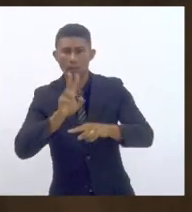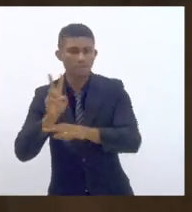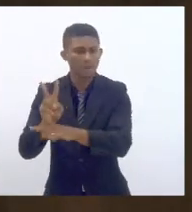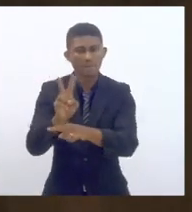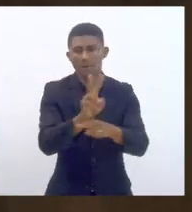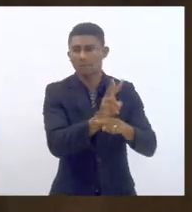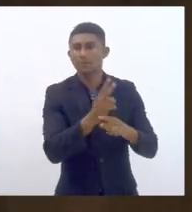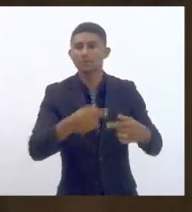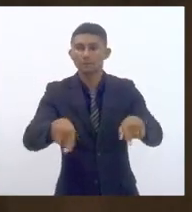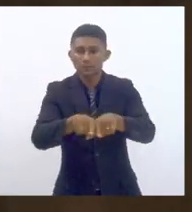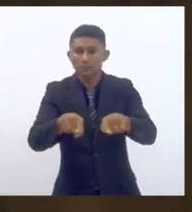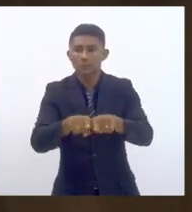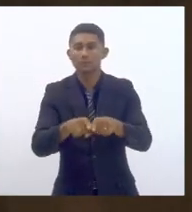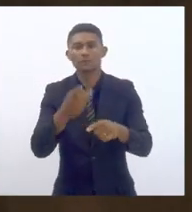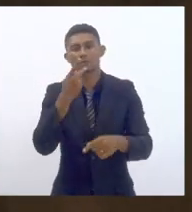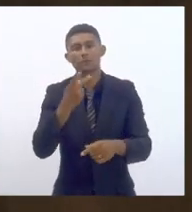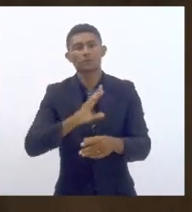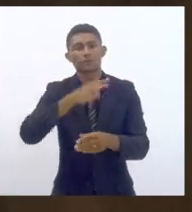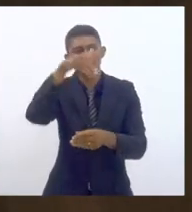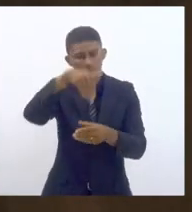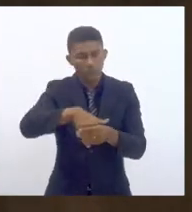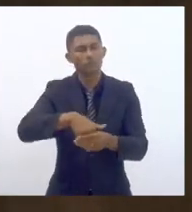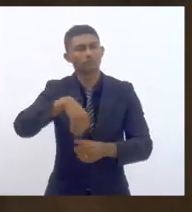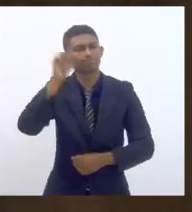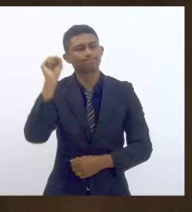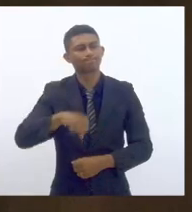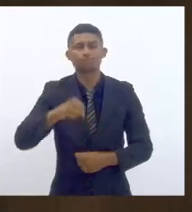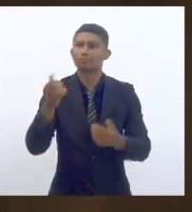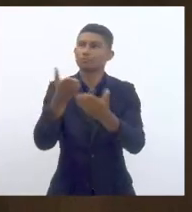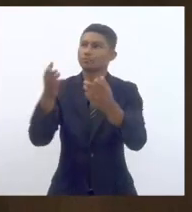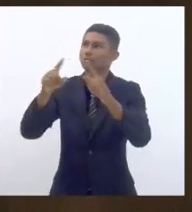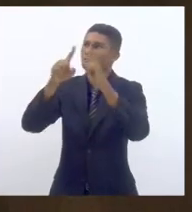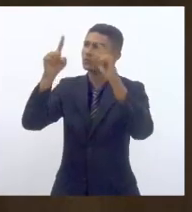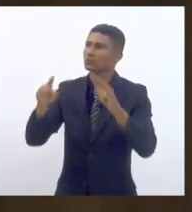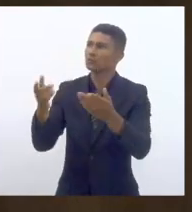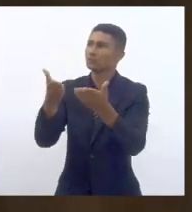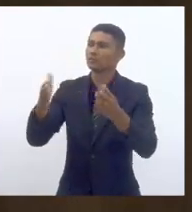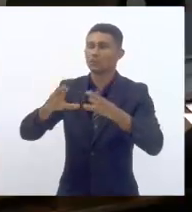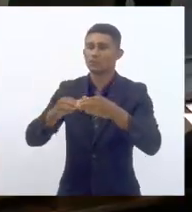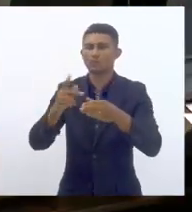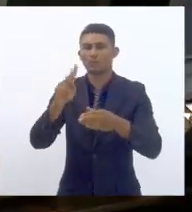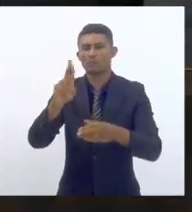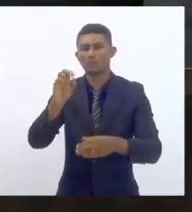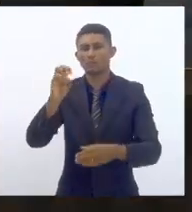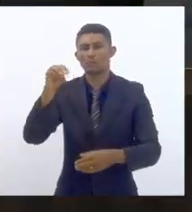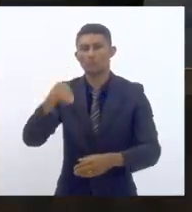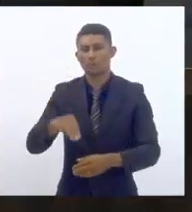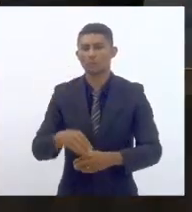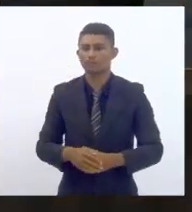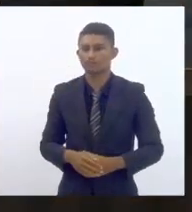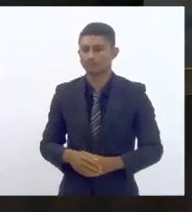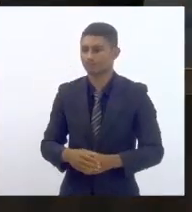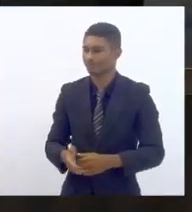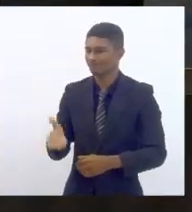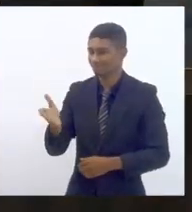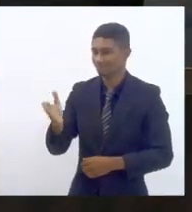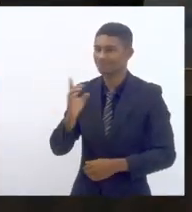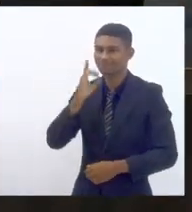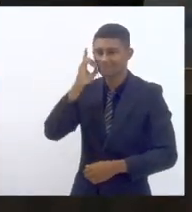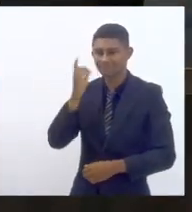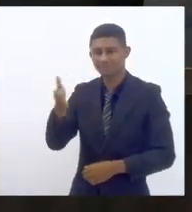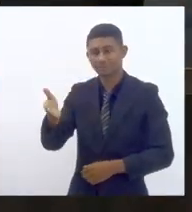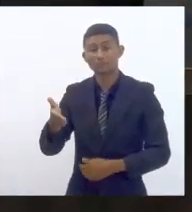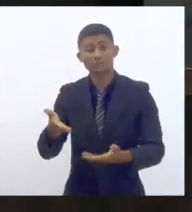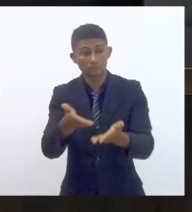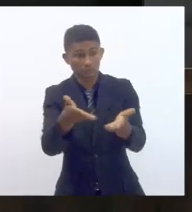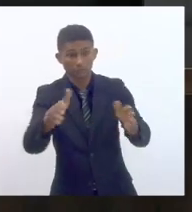já deixando registrado meu voto favorável aos servidores do PROCON. Deputado Léo Vieira, eu quero chamar a atenção dos